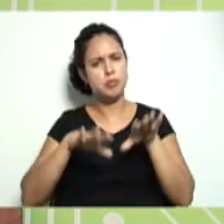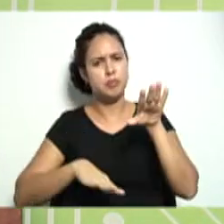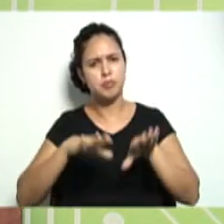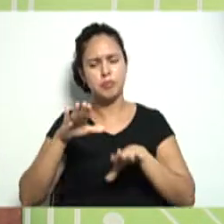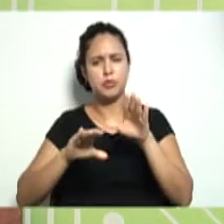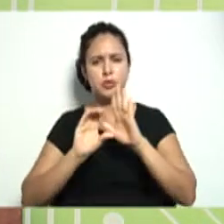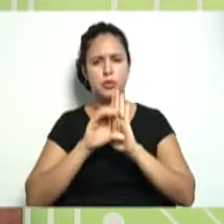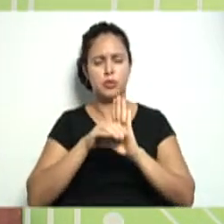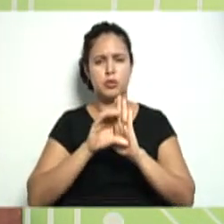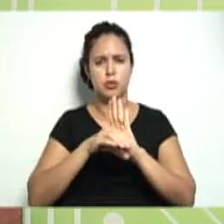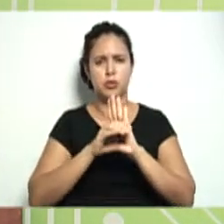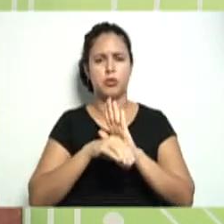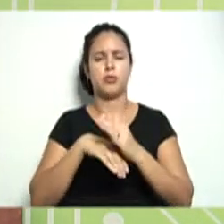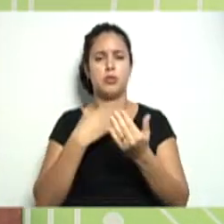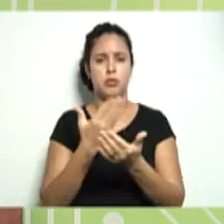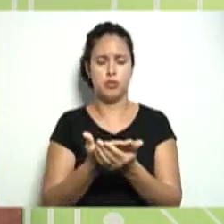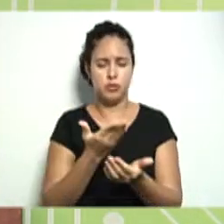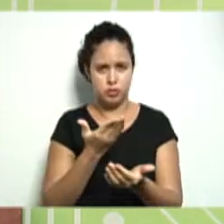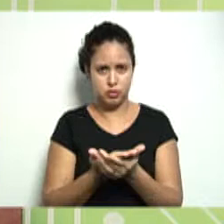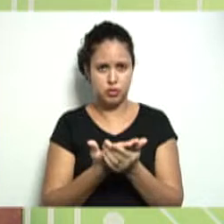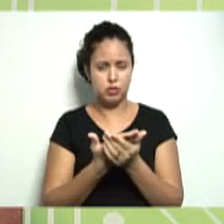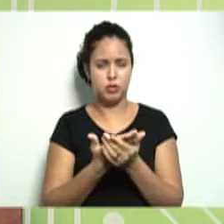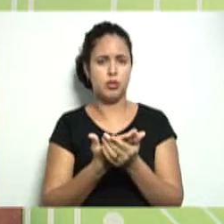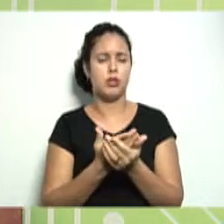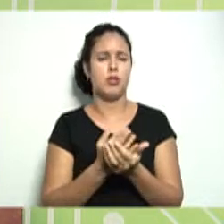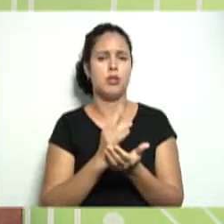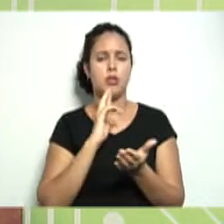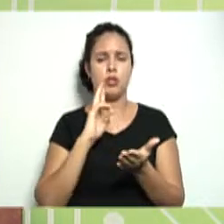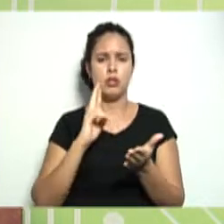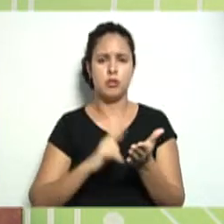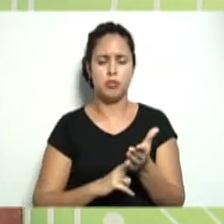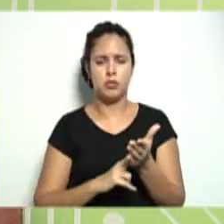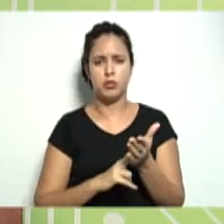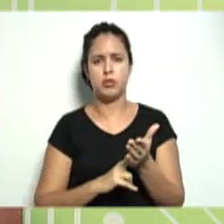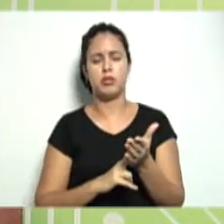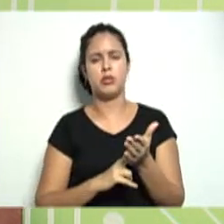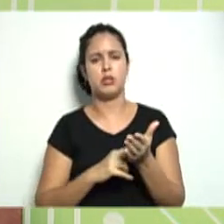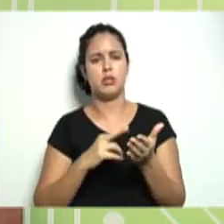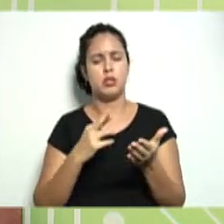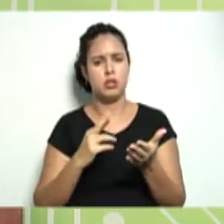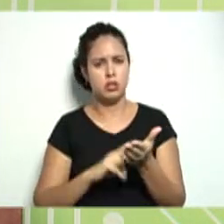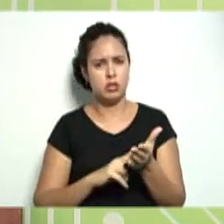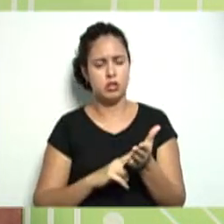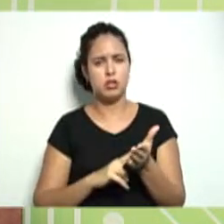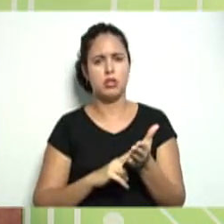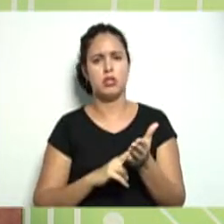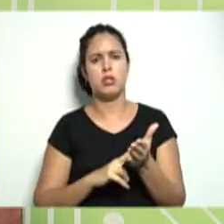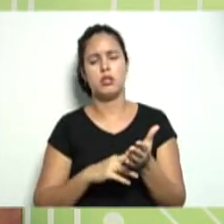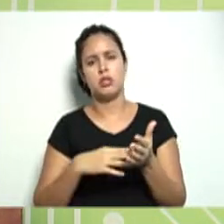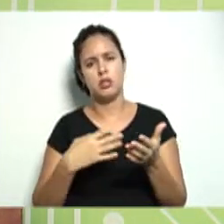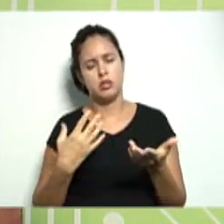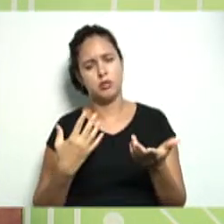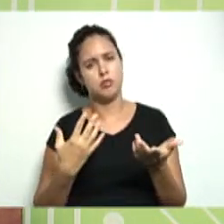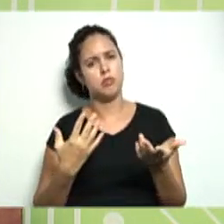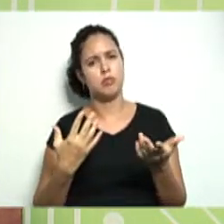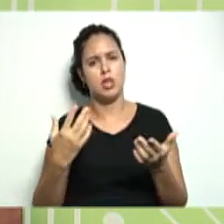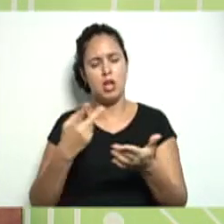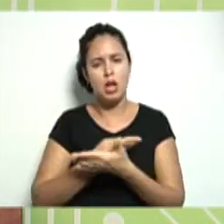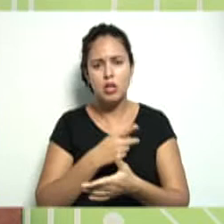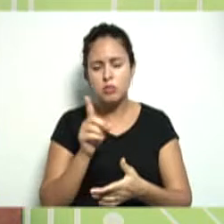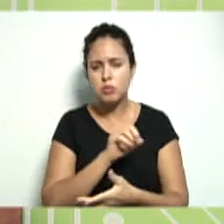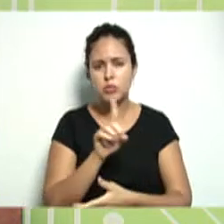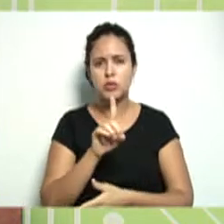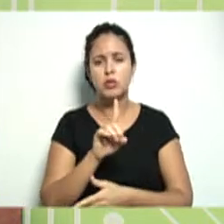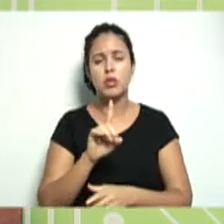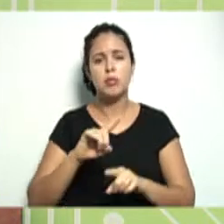do conteúdo da aula, uma resposta, ela não está necessariamente incorreta, mas ela